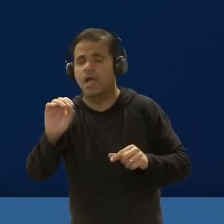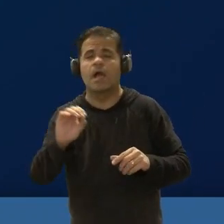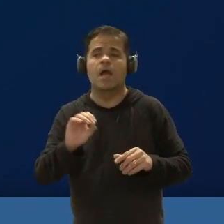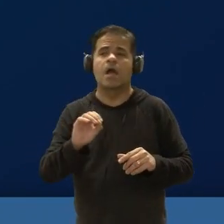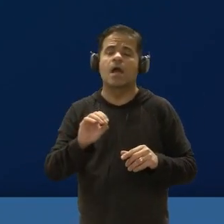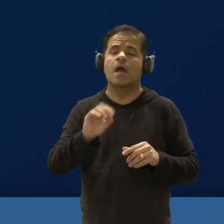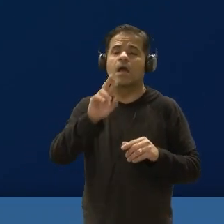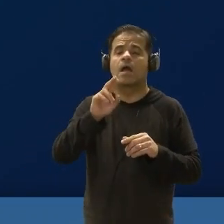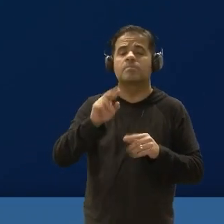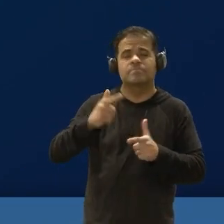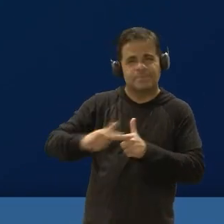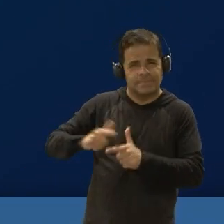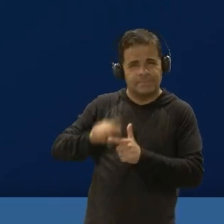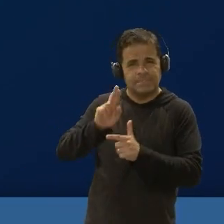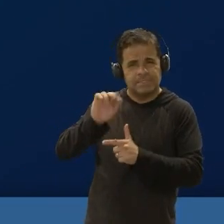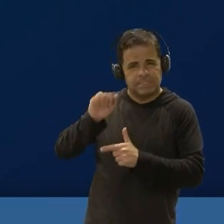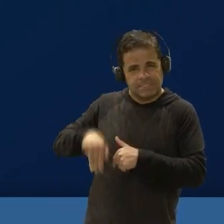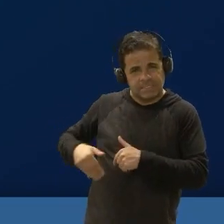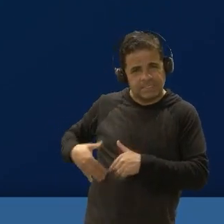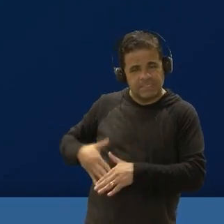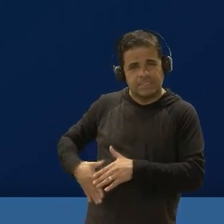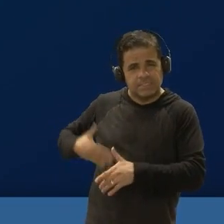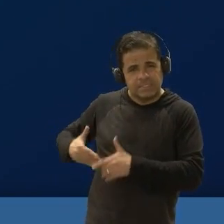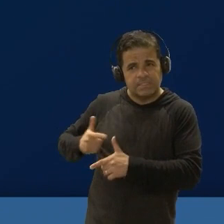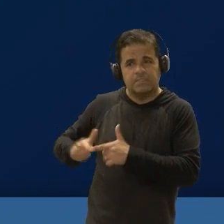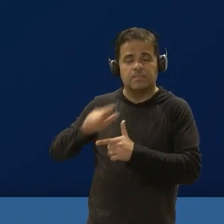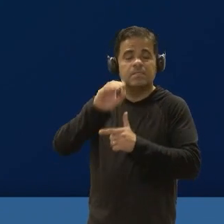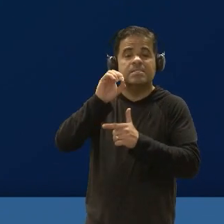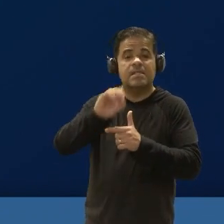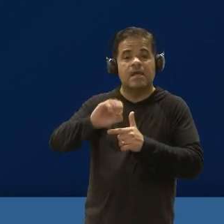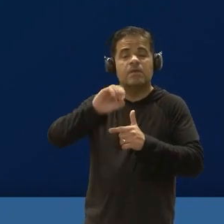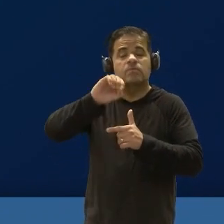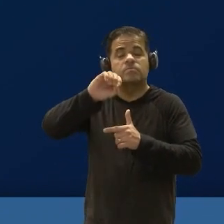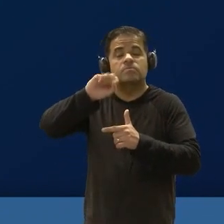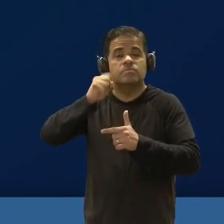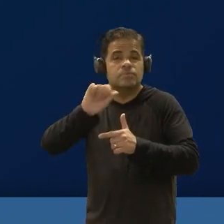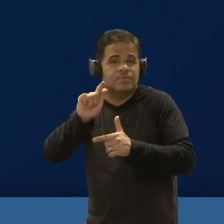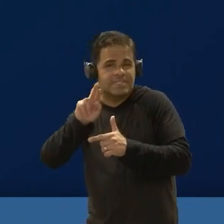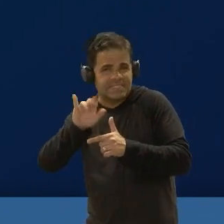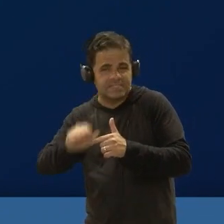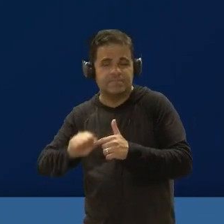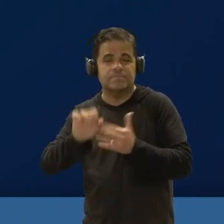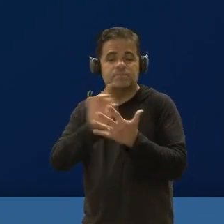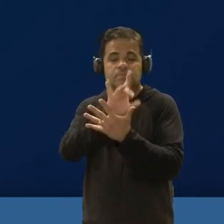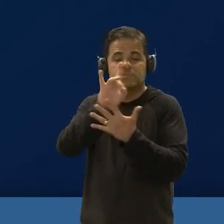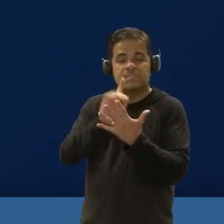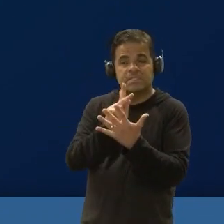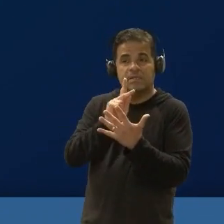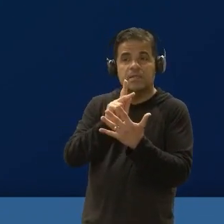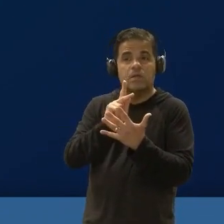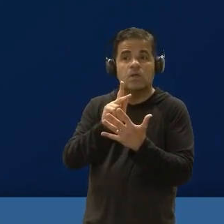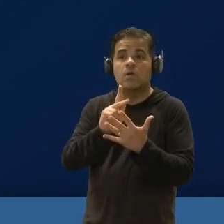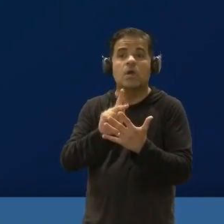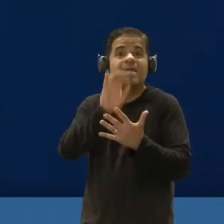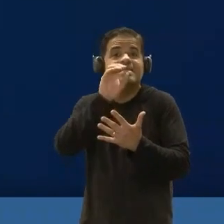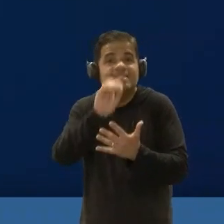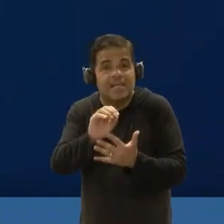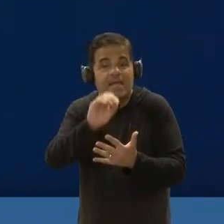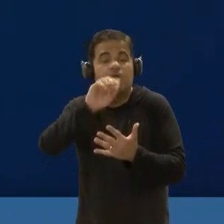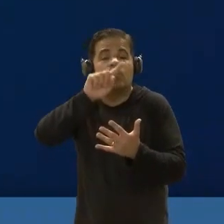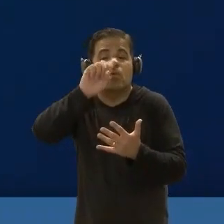insuficiência renal, ele tem que usar 0,8 gramas por quilo. Não é para não usar proteína, é para usar 0,8 gramas por